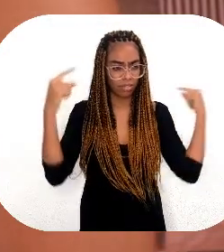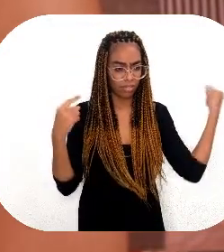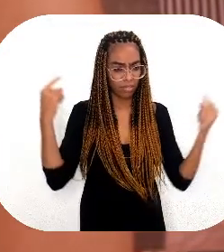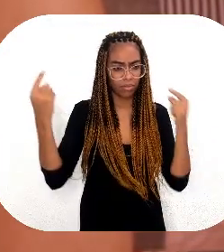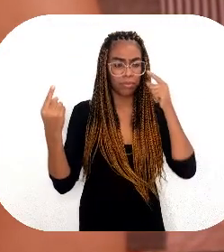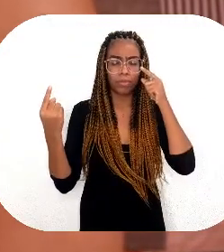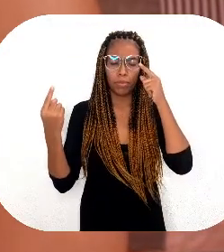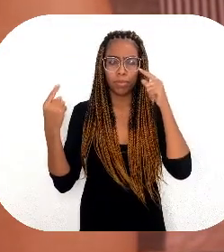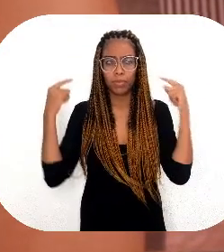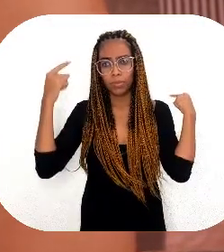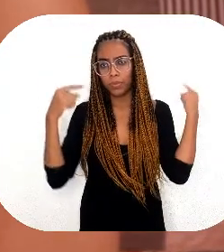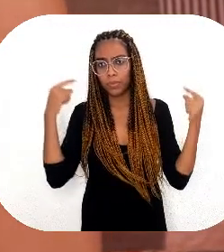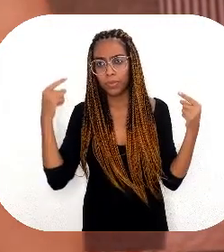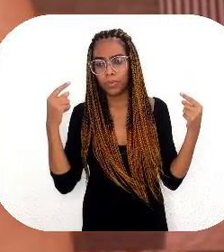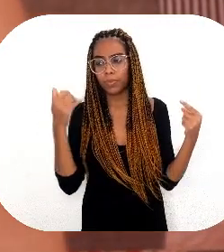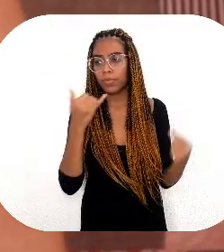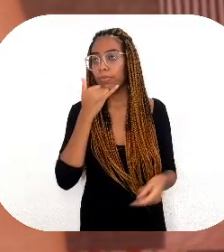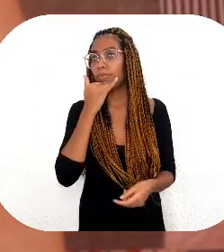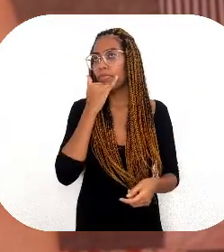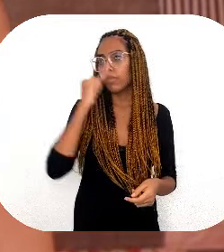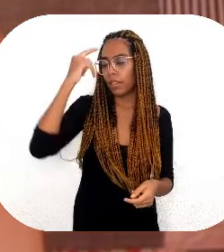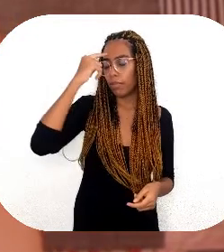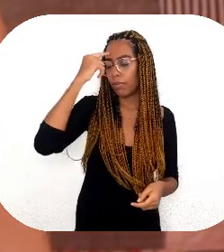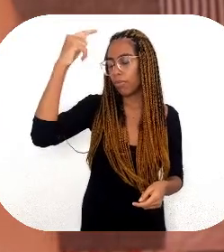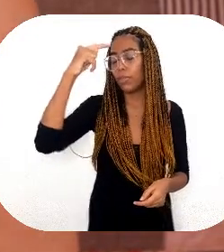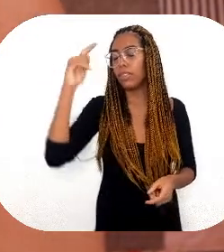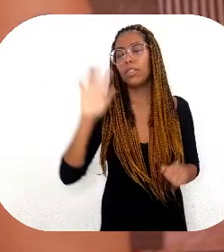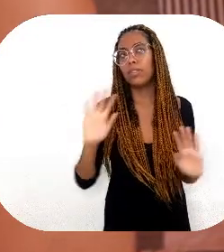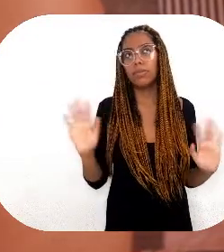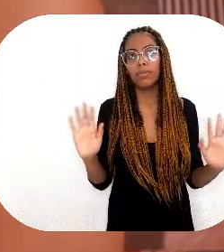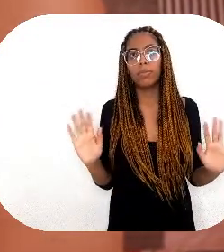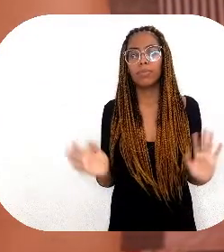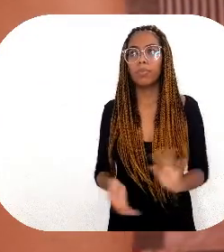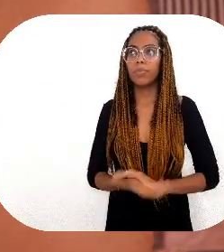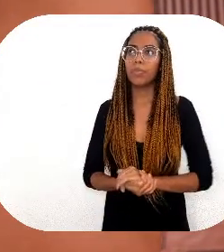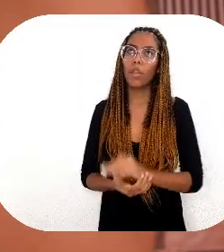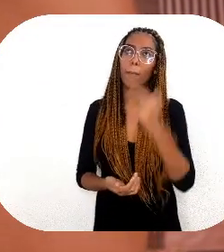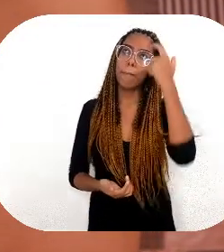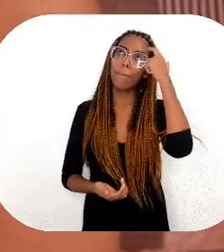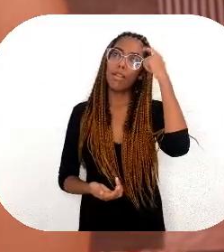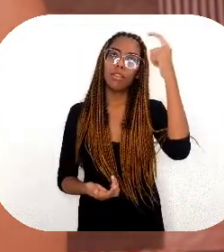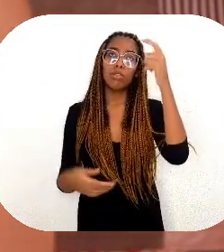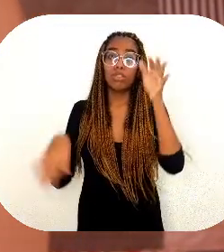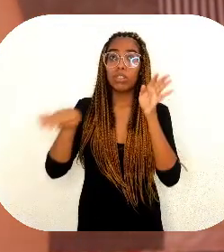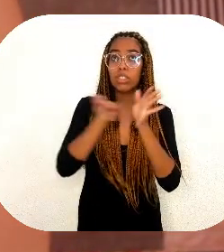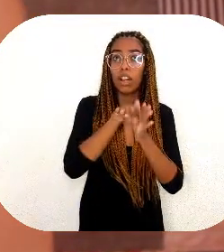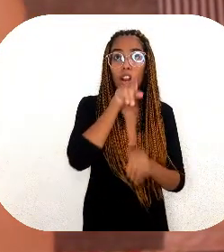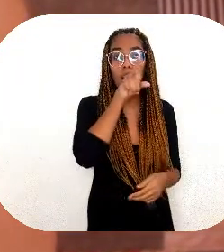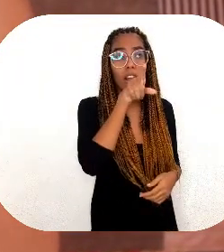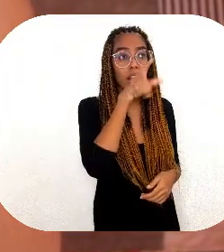Tá rindo de quê? Tá doido, é? Ah, desculpa aí. Eu pensei alto. E o que foi que você pensou?